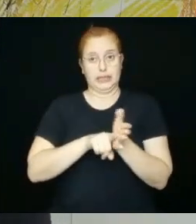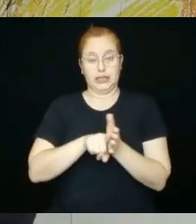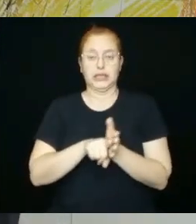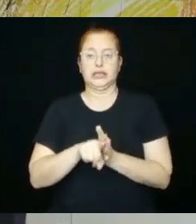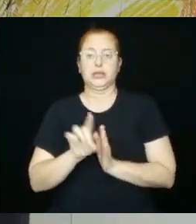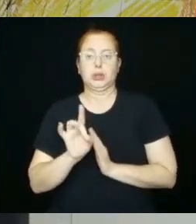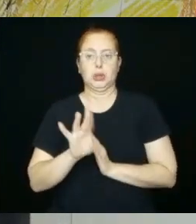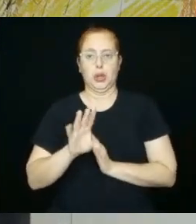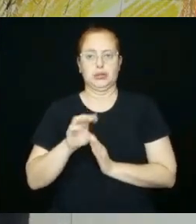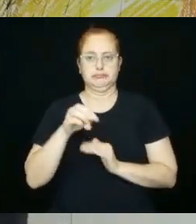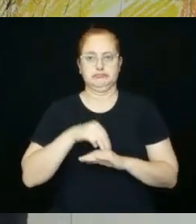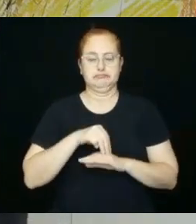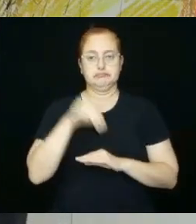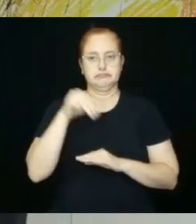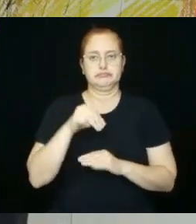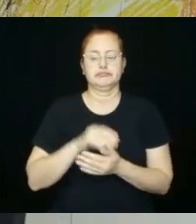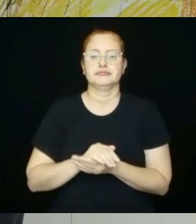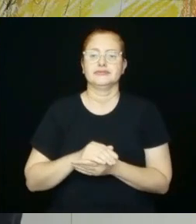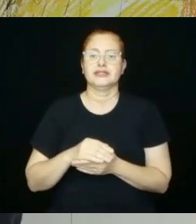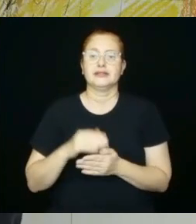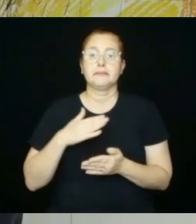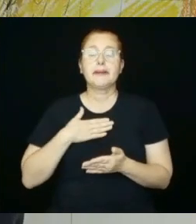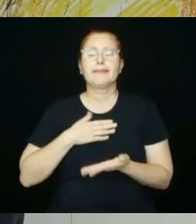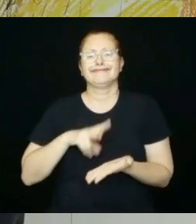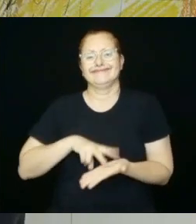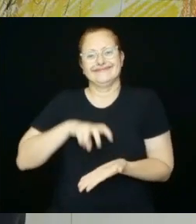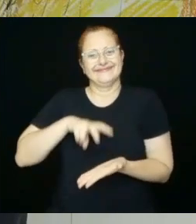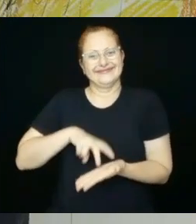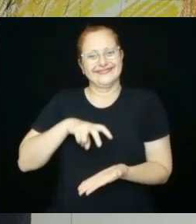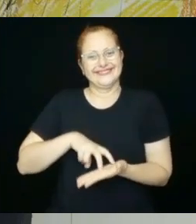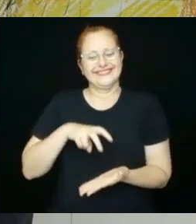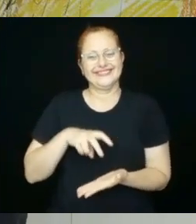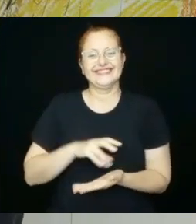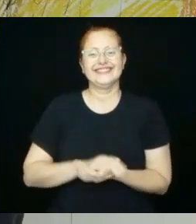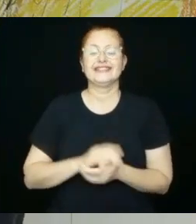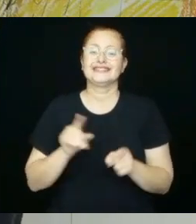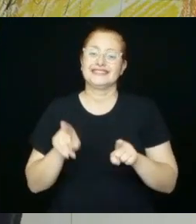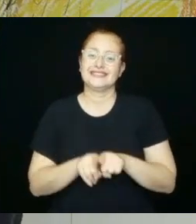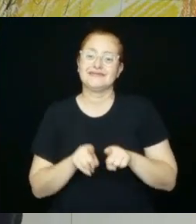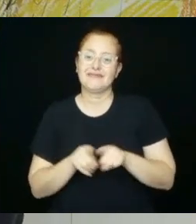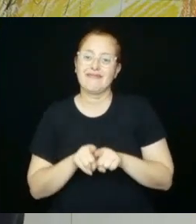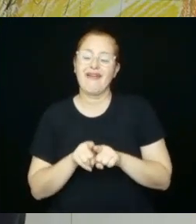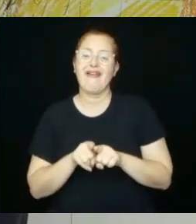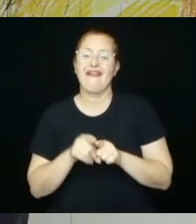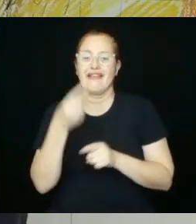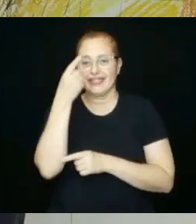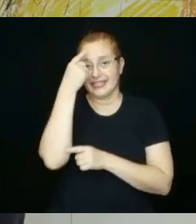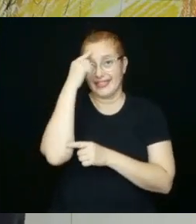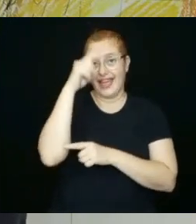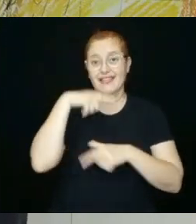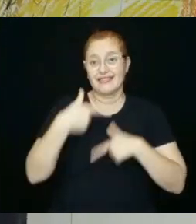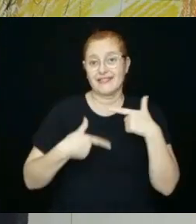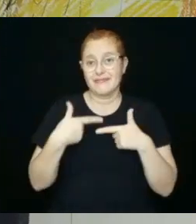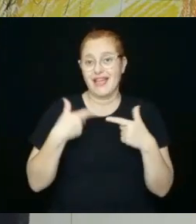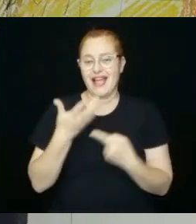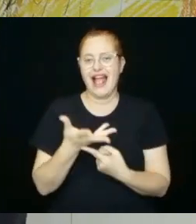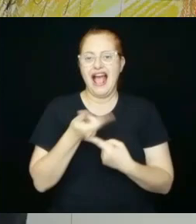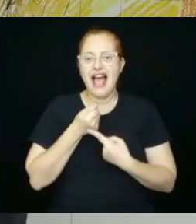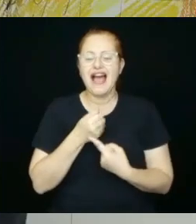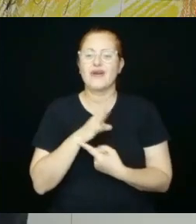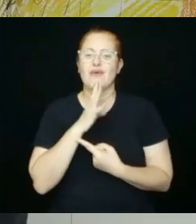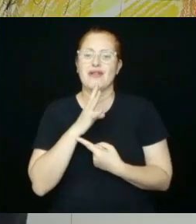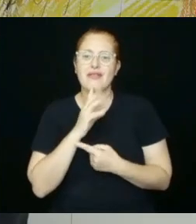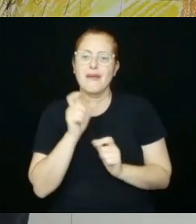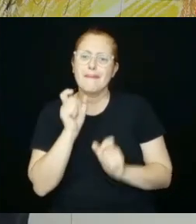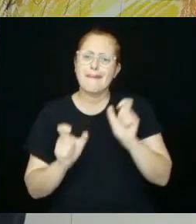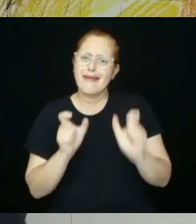apenas. Então foi uma alegria assim, tipo, uma alegria também a ideia de trabalhar com arte, a gente conhecer